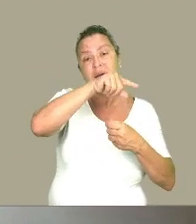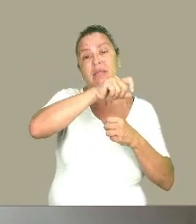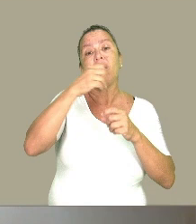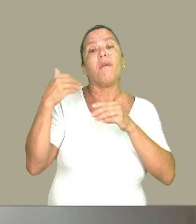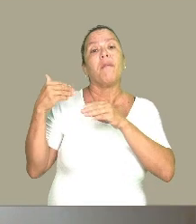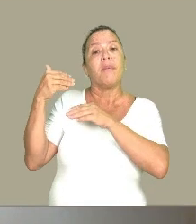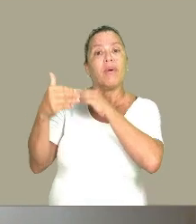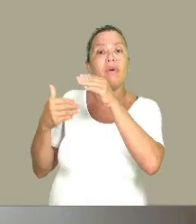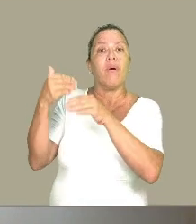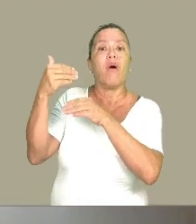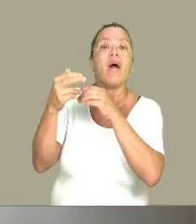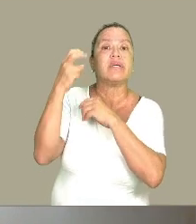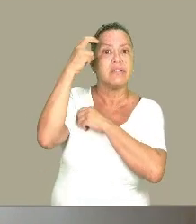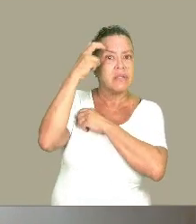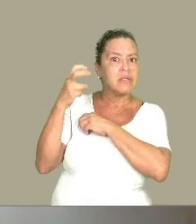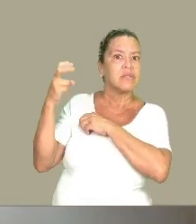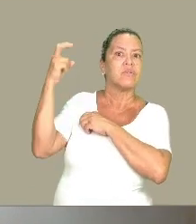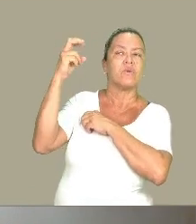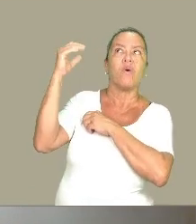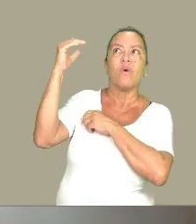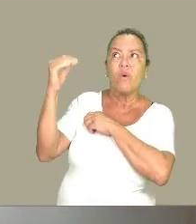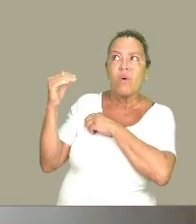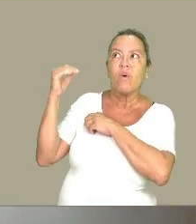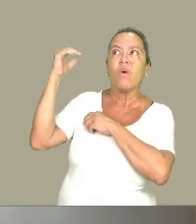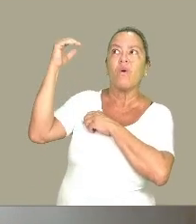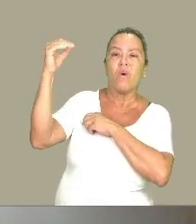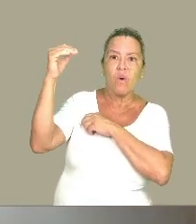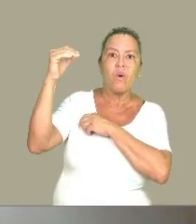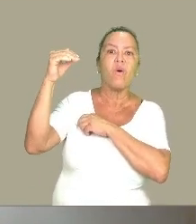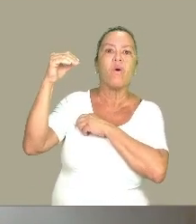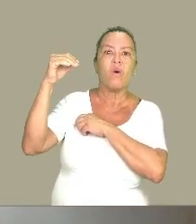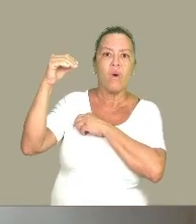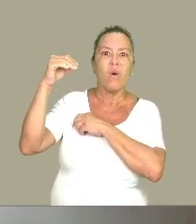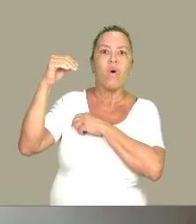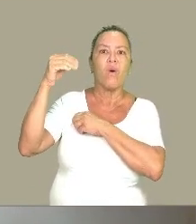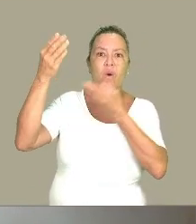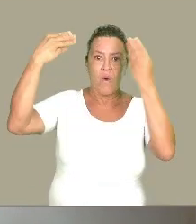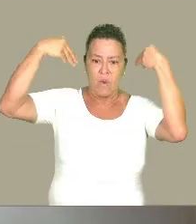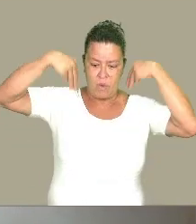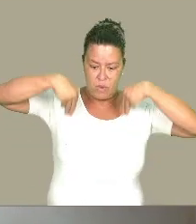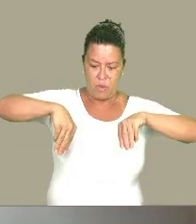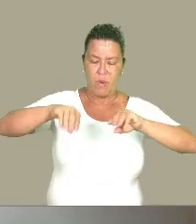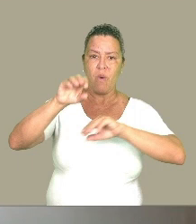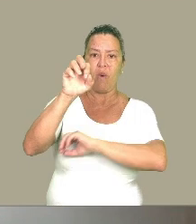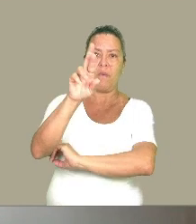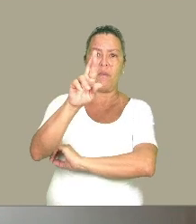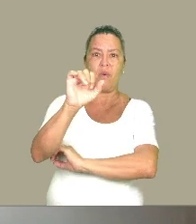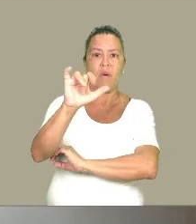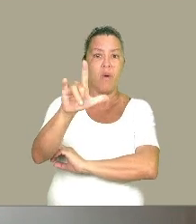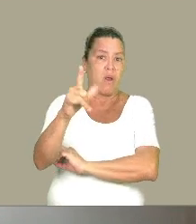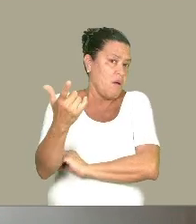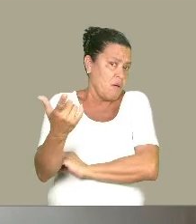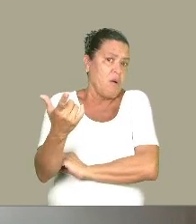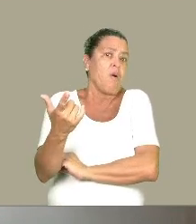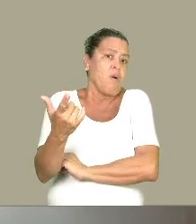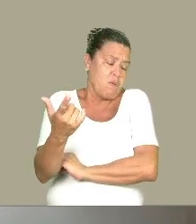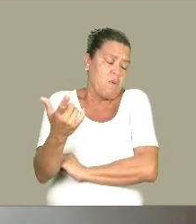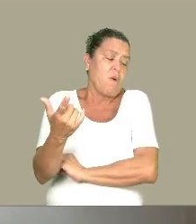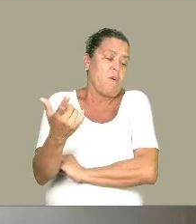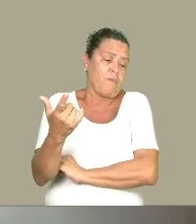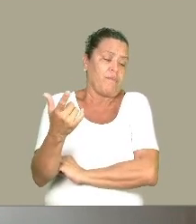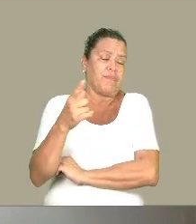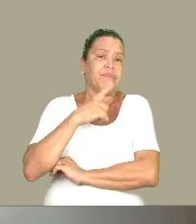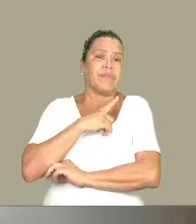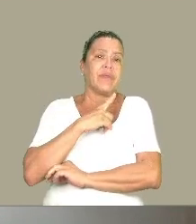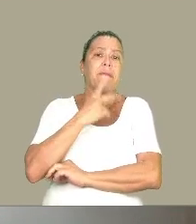progresso intelectual, né, moral e social que a humanidade chegou, e deu-se um